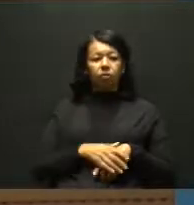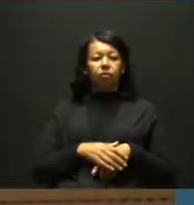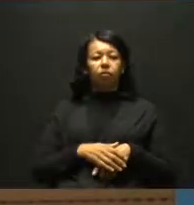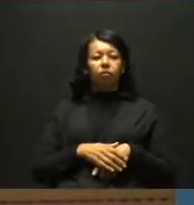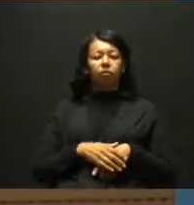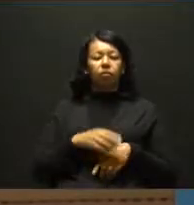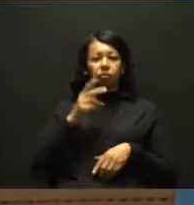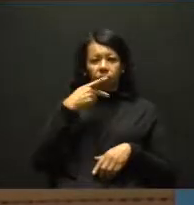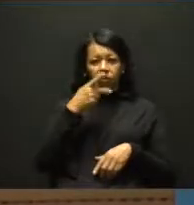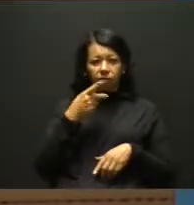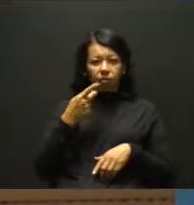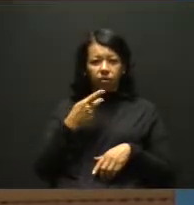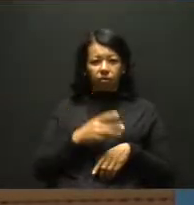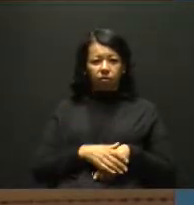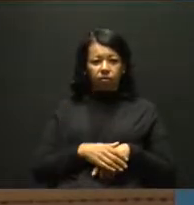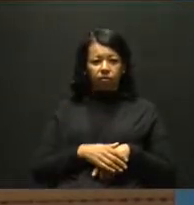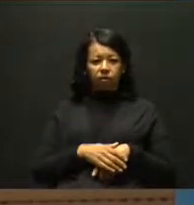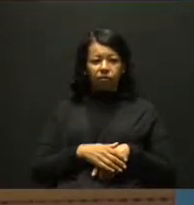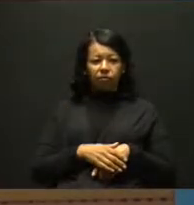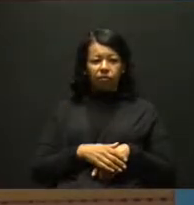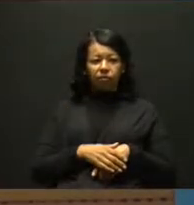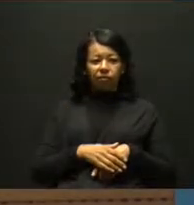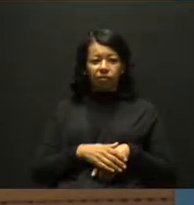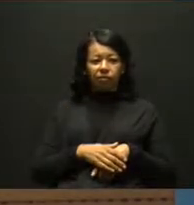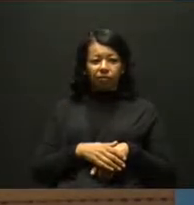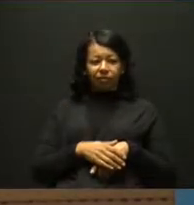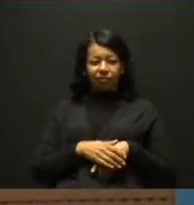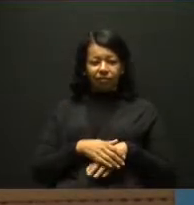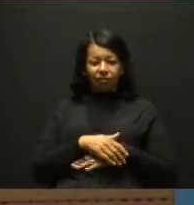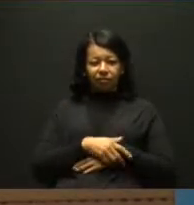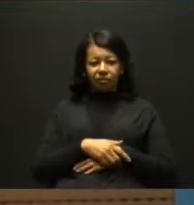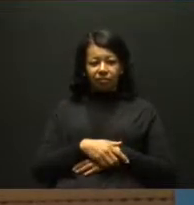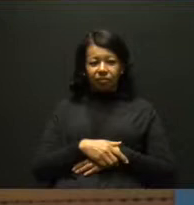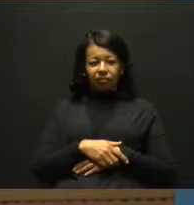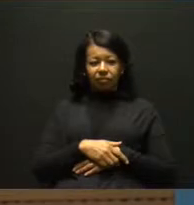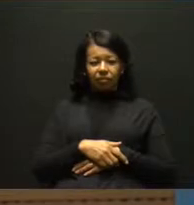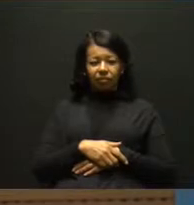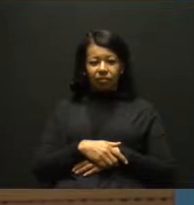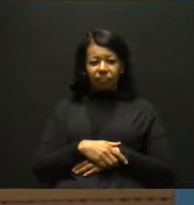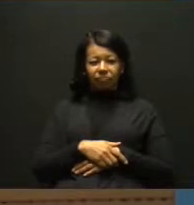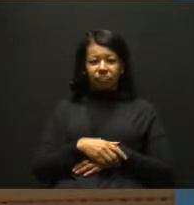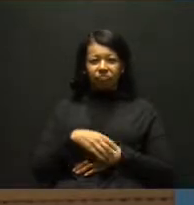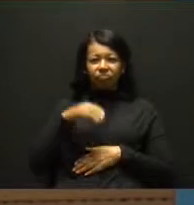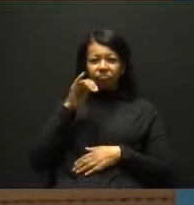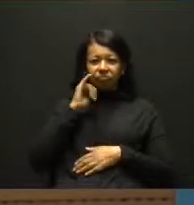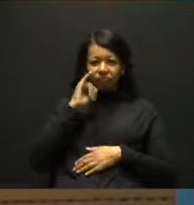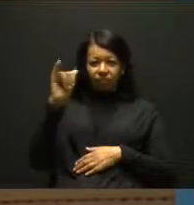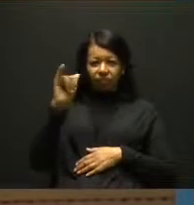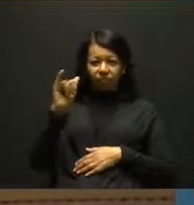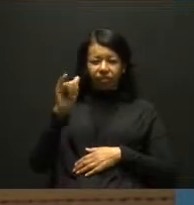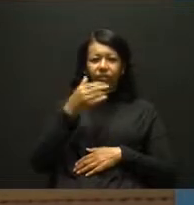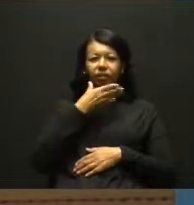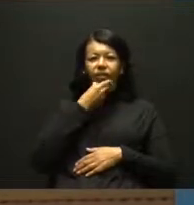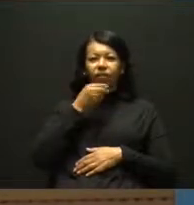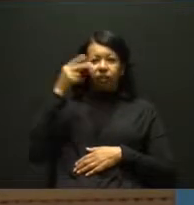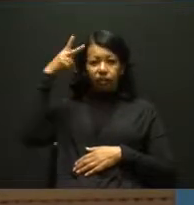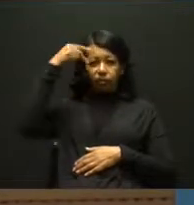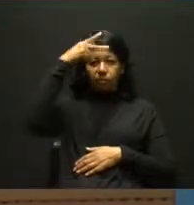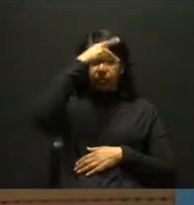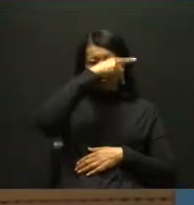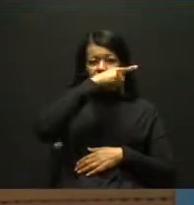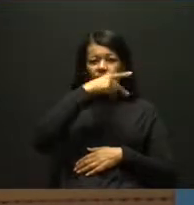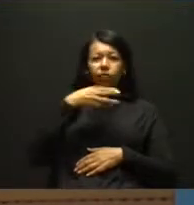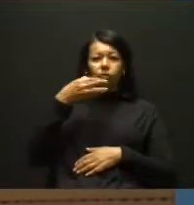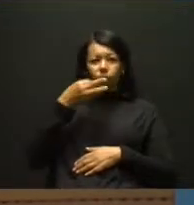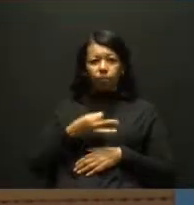oliveira gostaria que olhassem para mim por favor que o prefeito sugeriu para